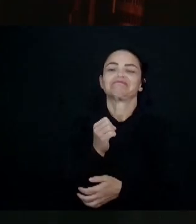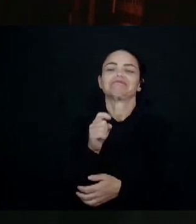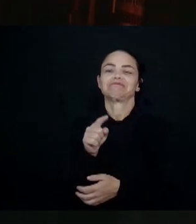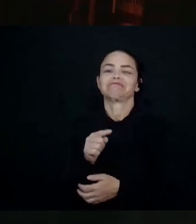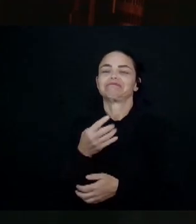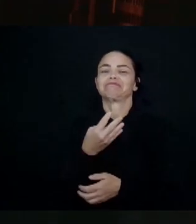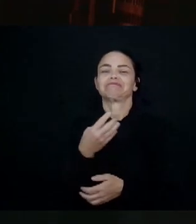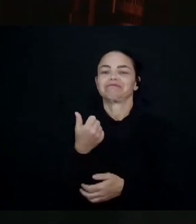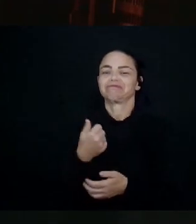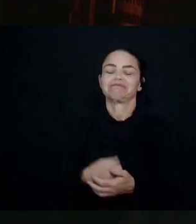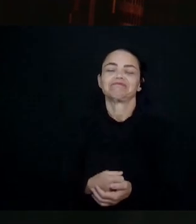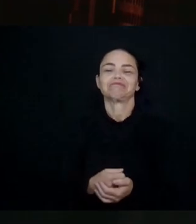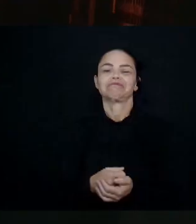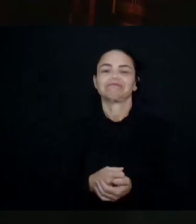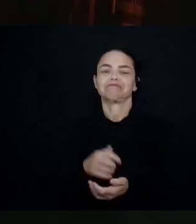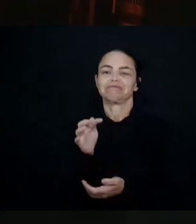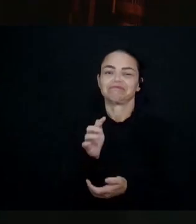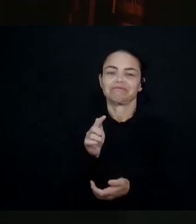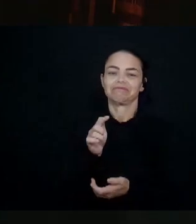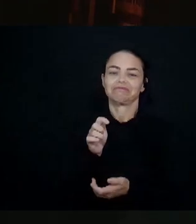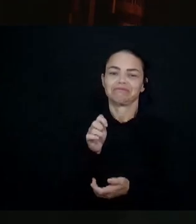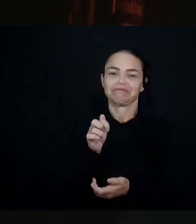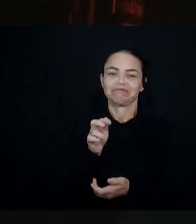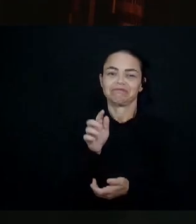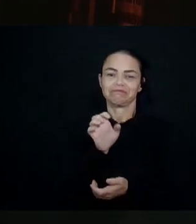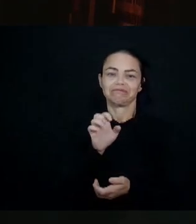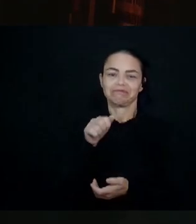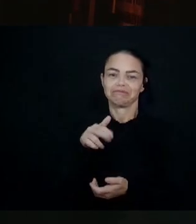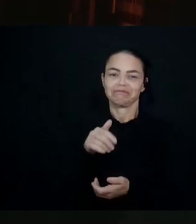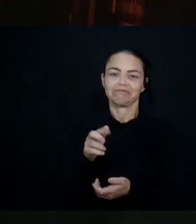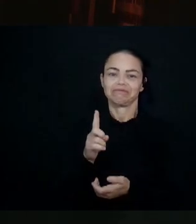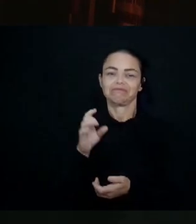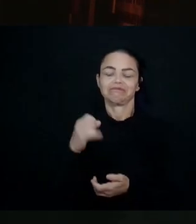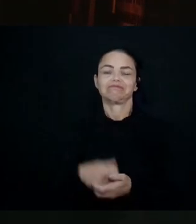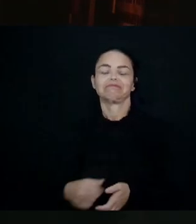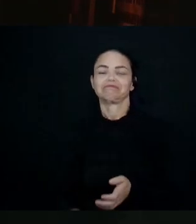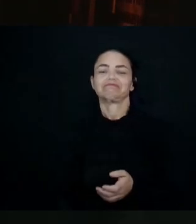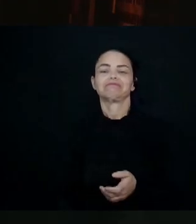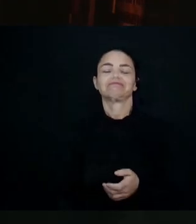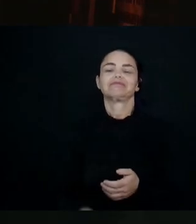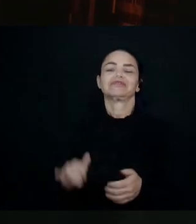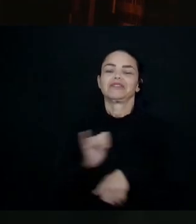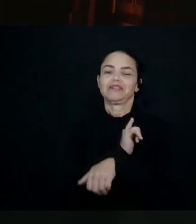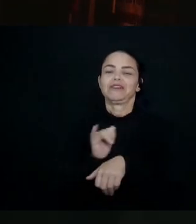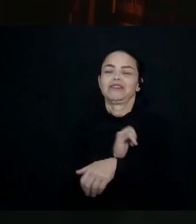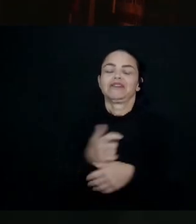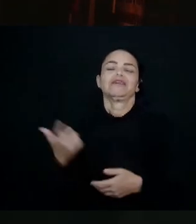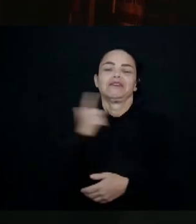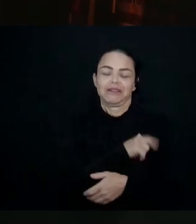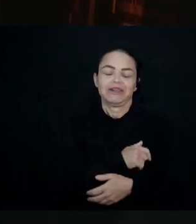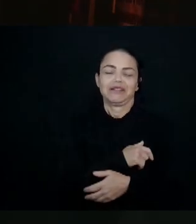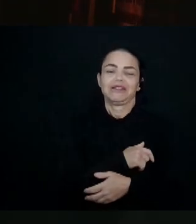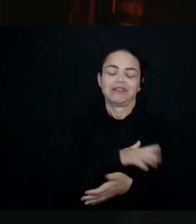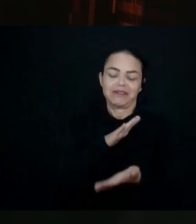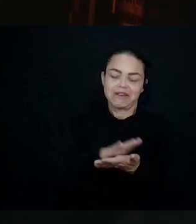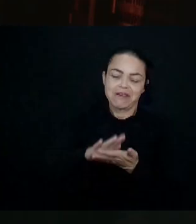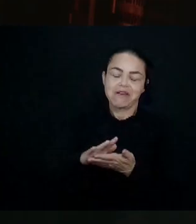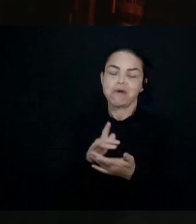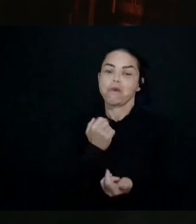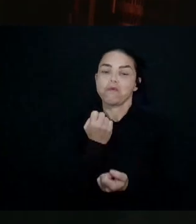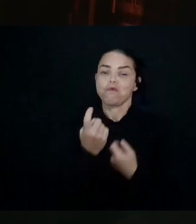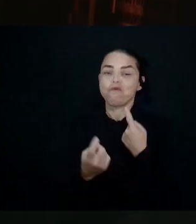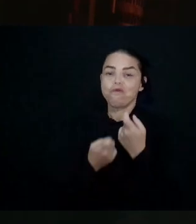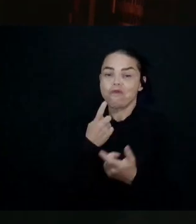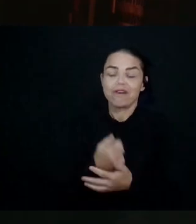conosco. Fernando Souza do Cambuí. Existem estratégias para conseguir as figurinhas raras sem ter